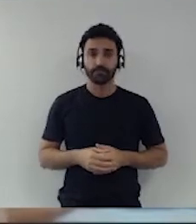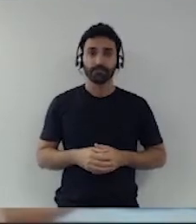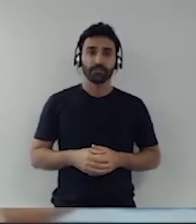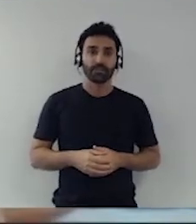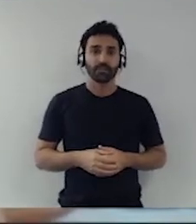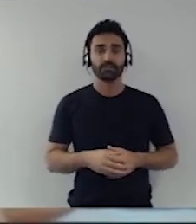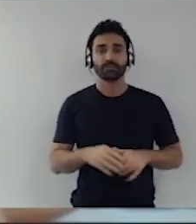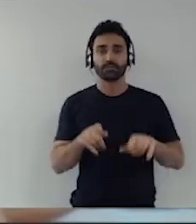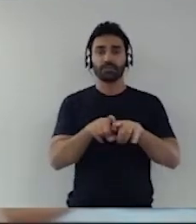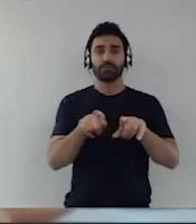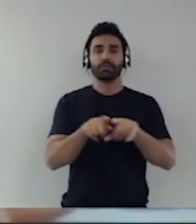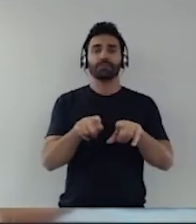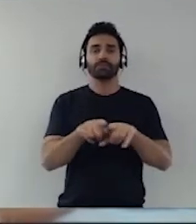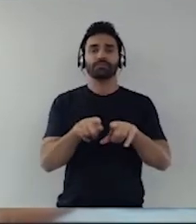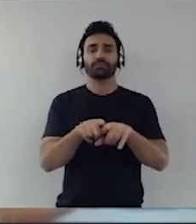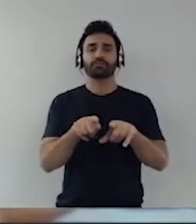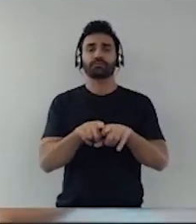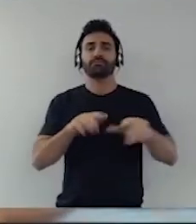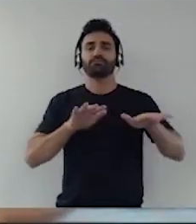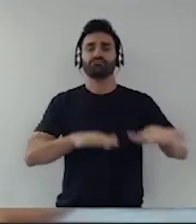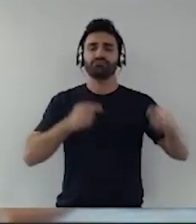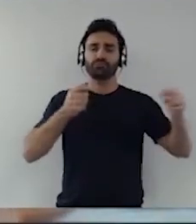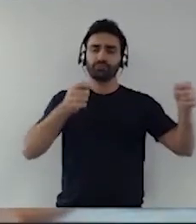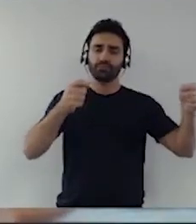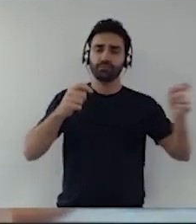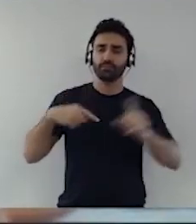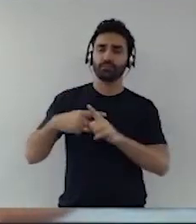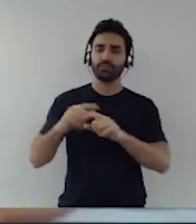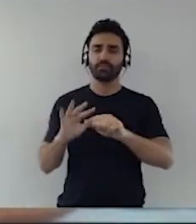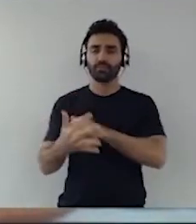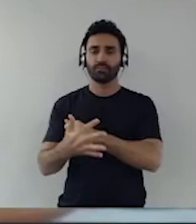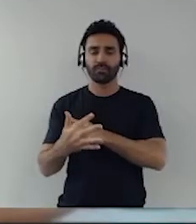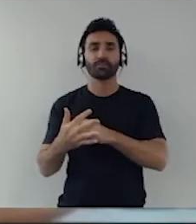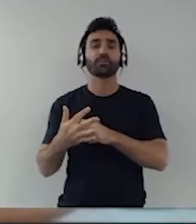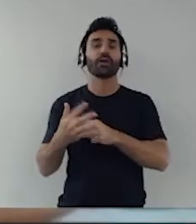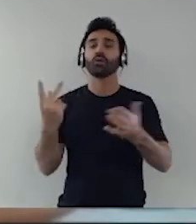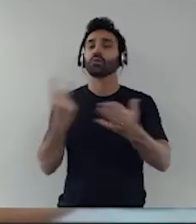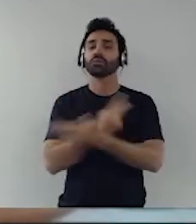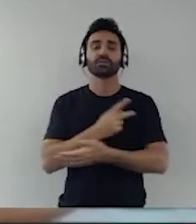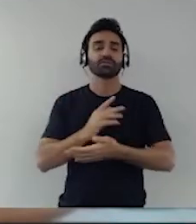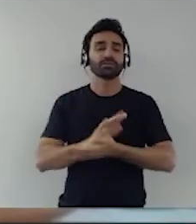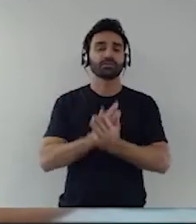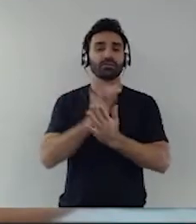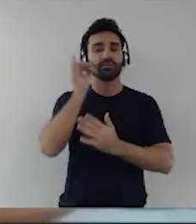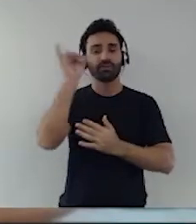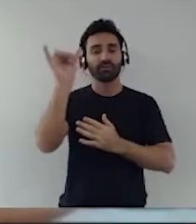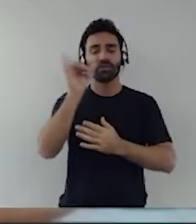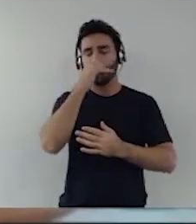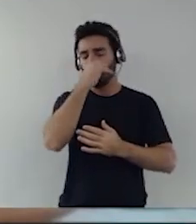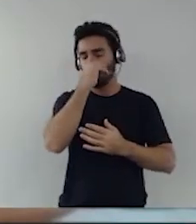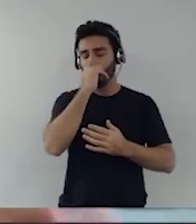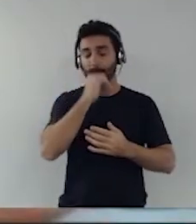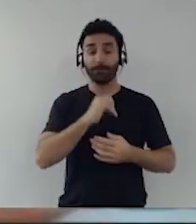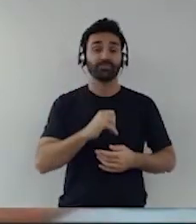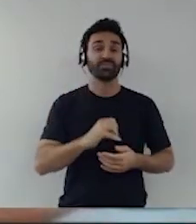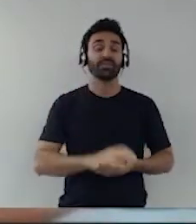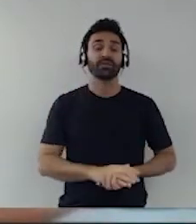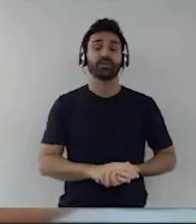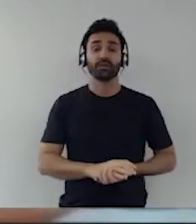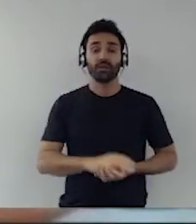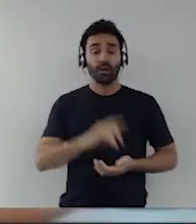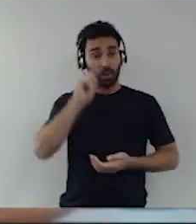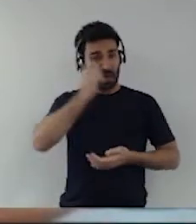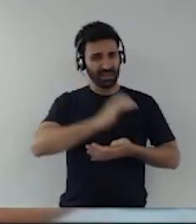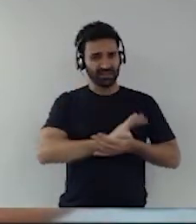os protestos, junto à pandemia, com os protestos antirracismo, e a gente começa a ver as empresas virem a